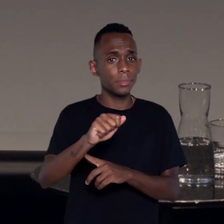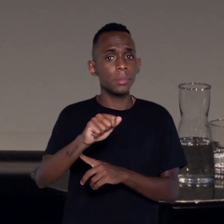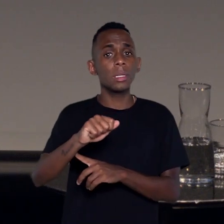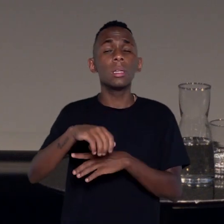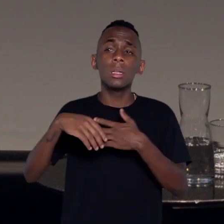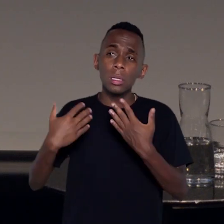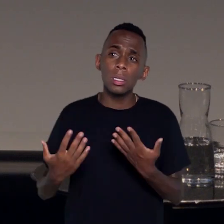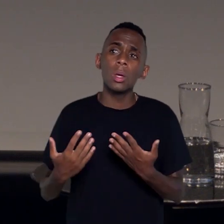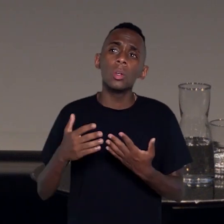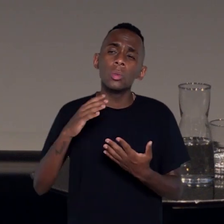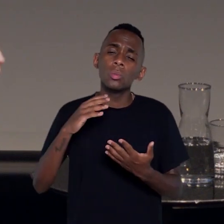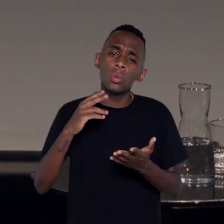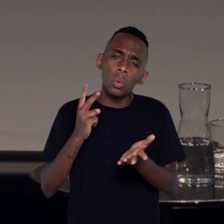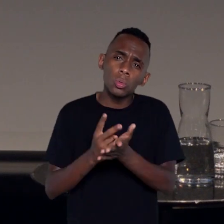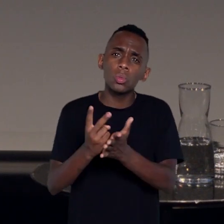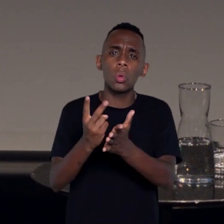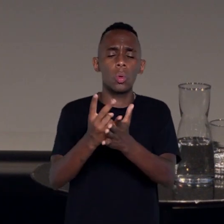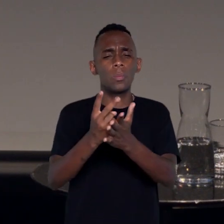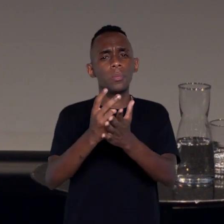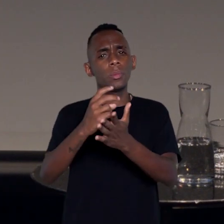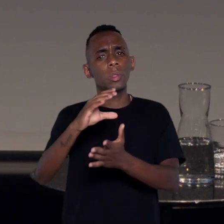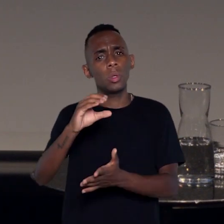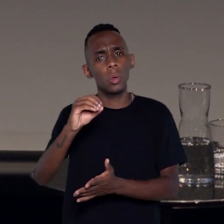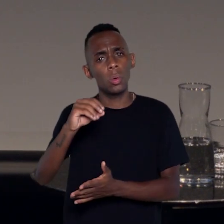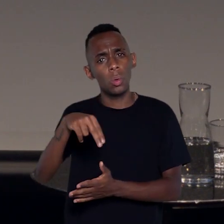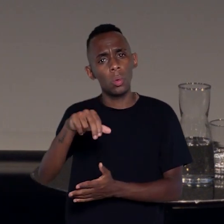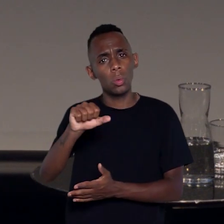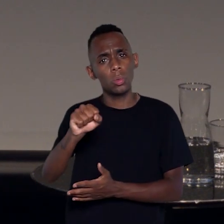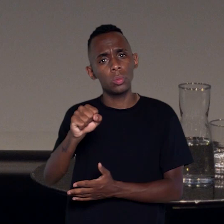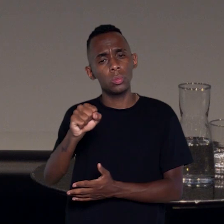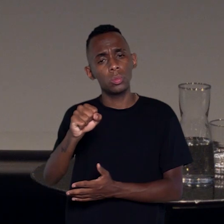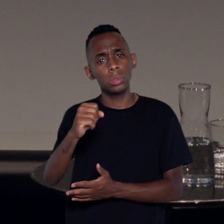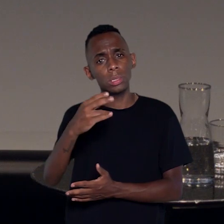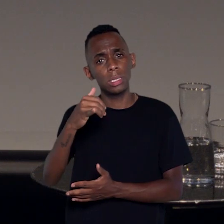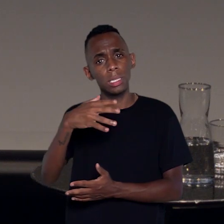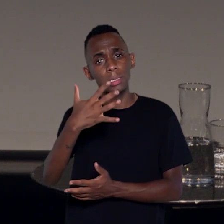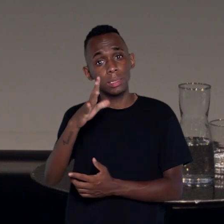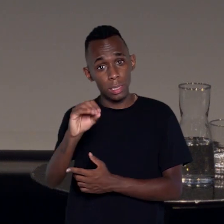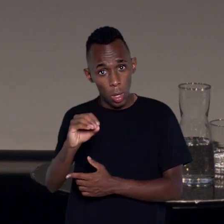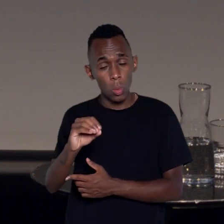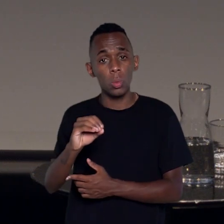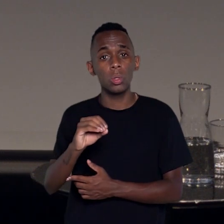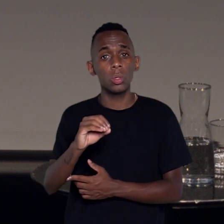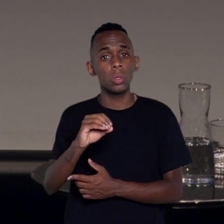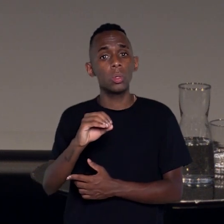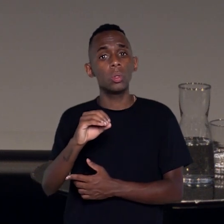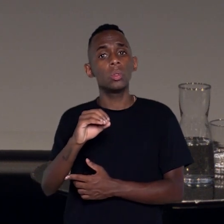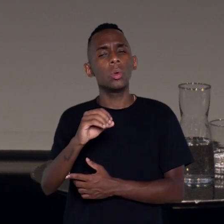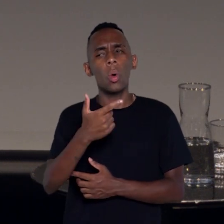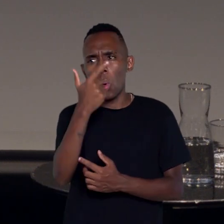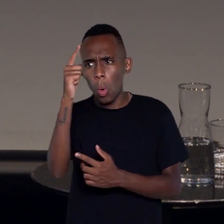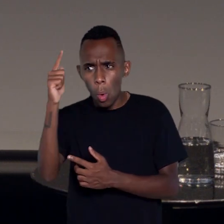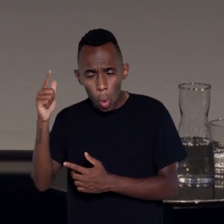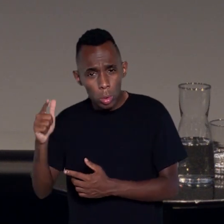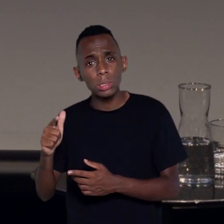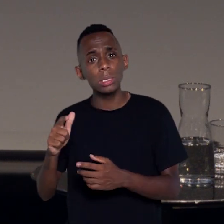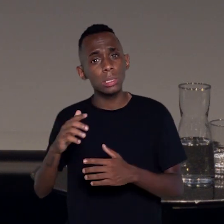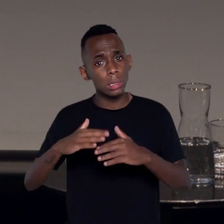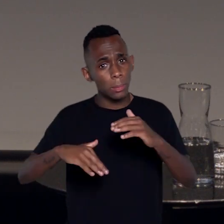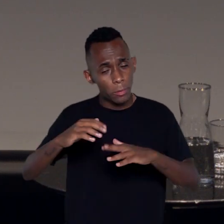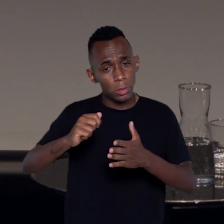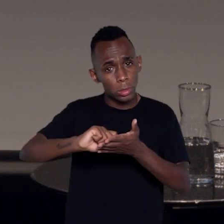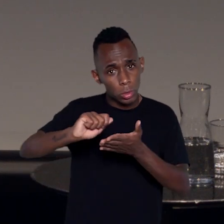ali. Conceição estava ali há muito tempo, né, editada com edições pequenas pela Malê, né, entre outras, mas